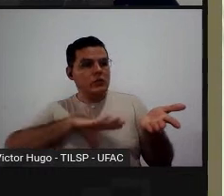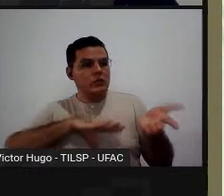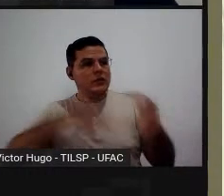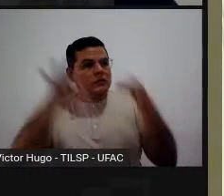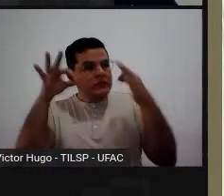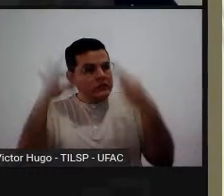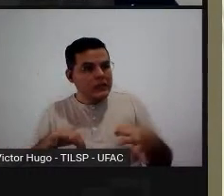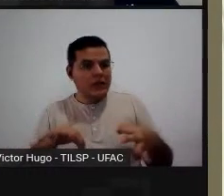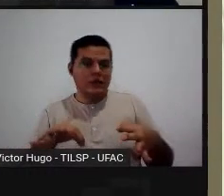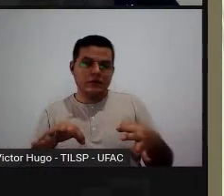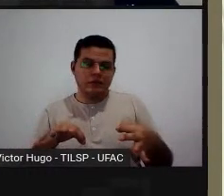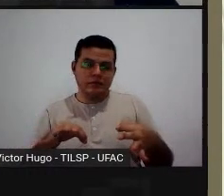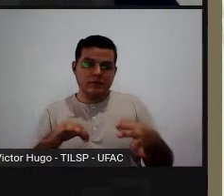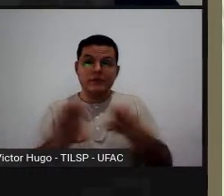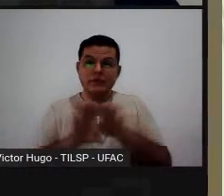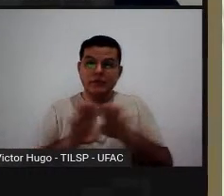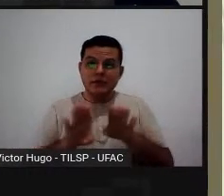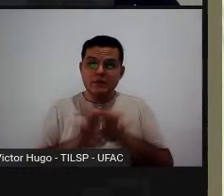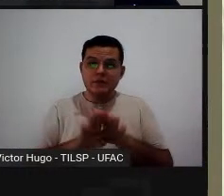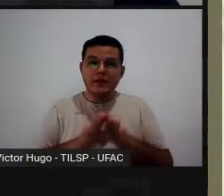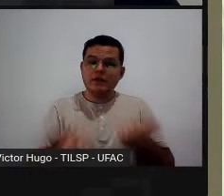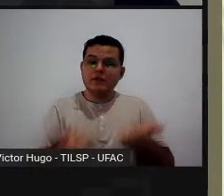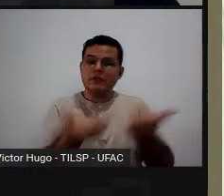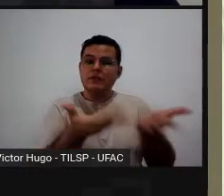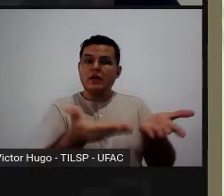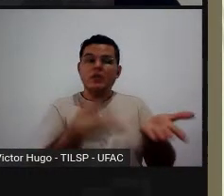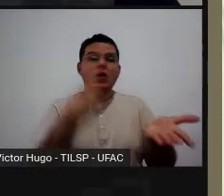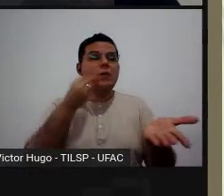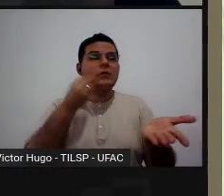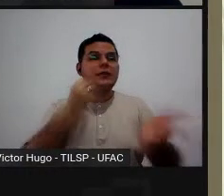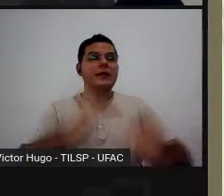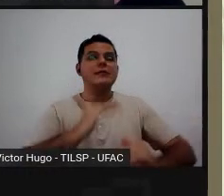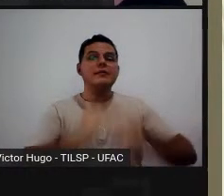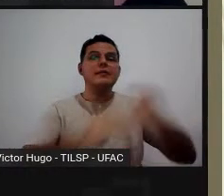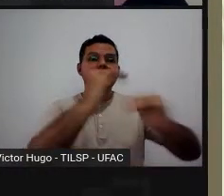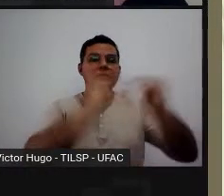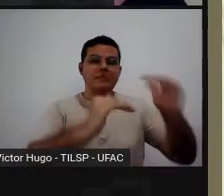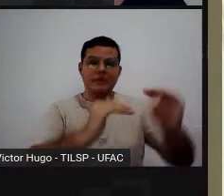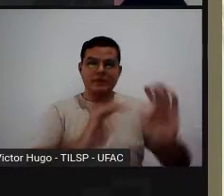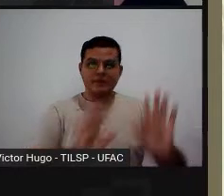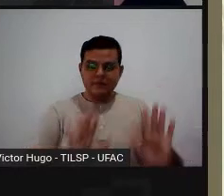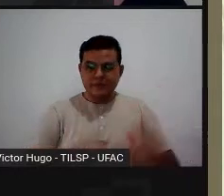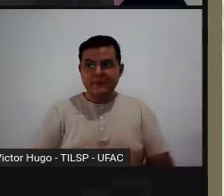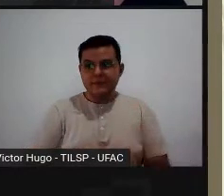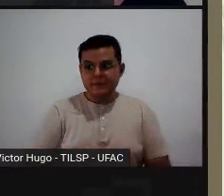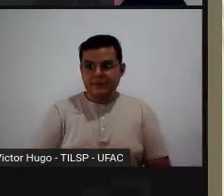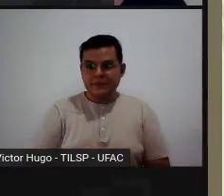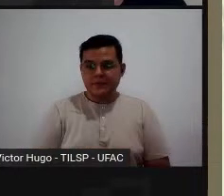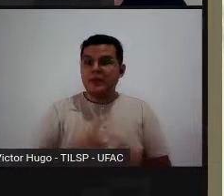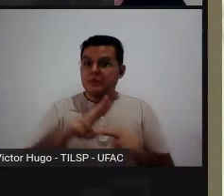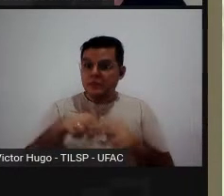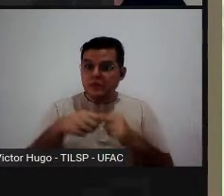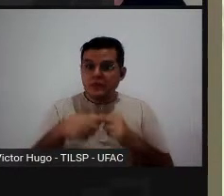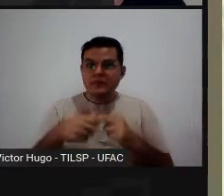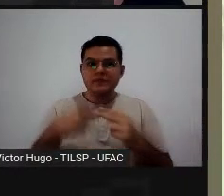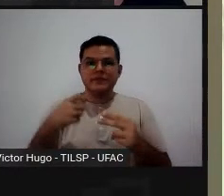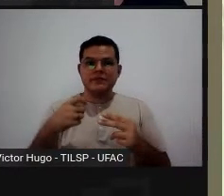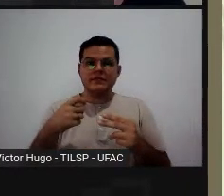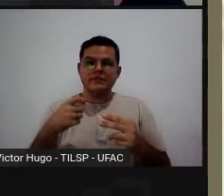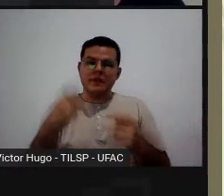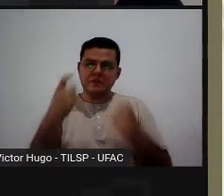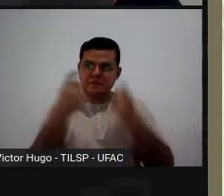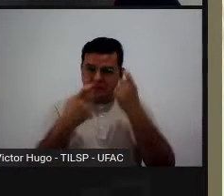idioma, mas proporcionando-lhes oportunidade de crescimento. Então, essa preocupação que a professora Tatiane